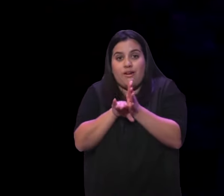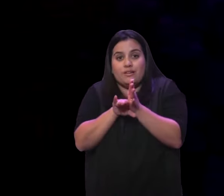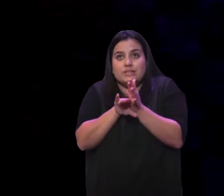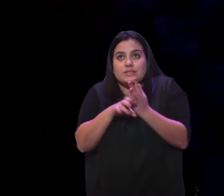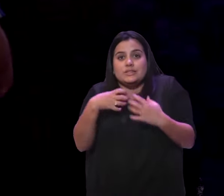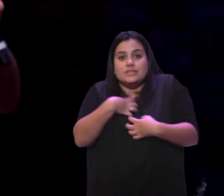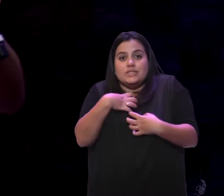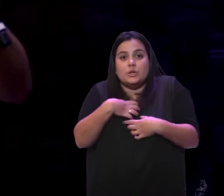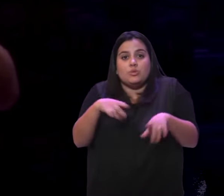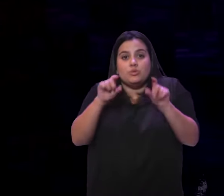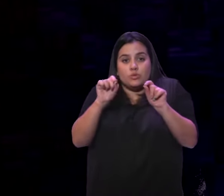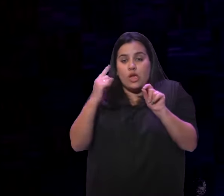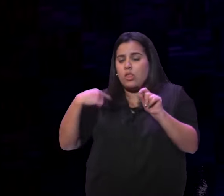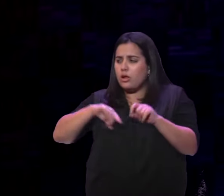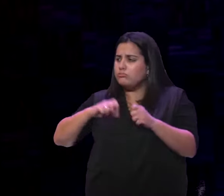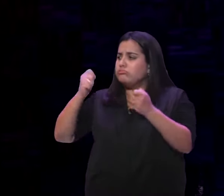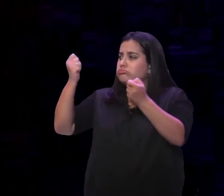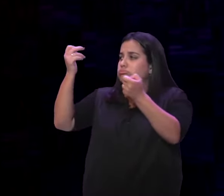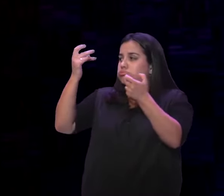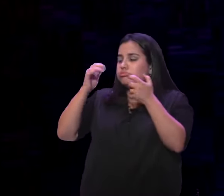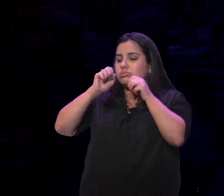somos abençoados.